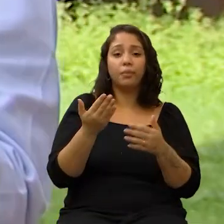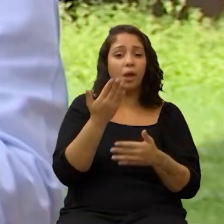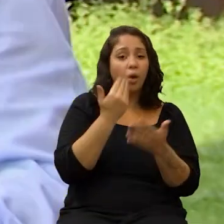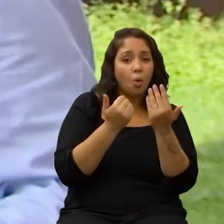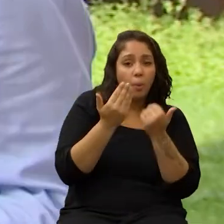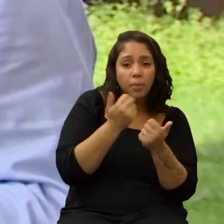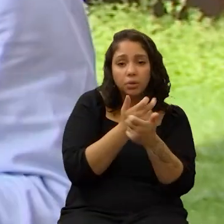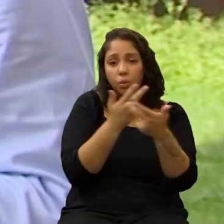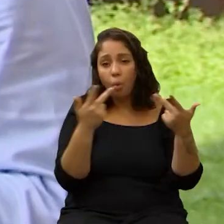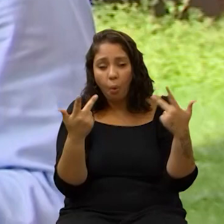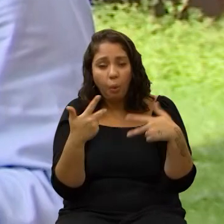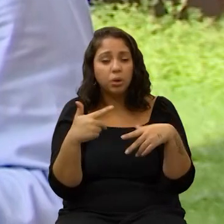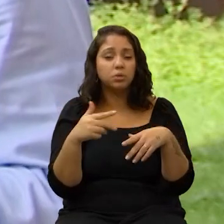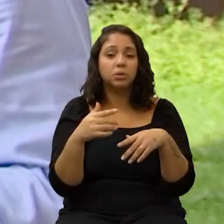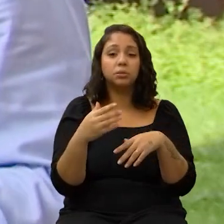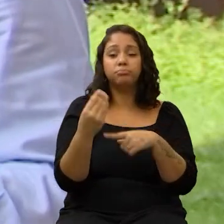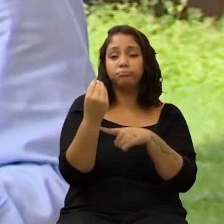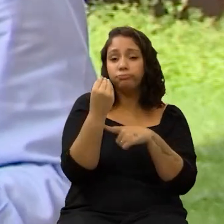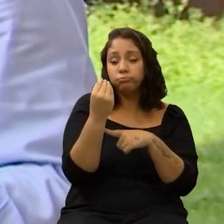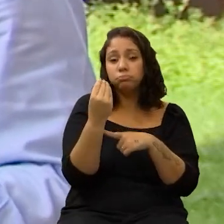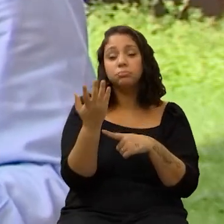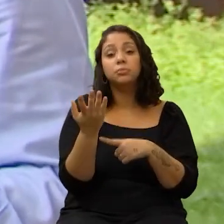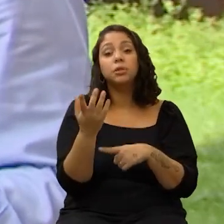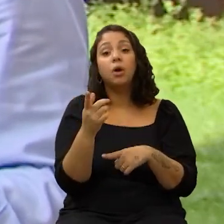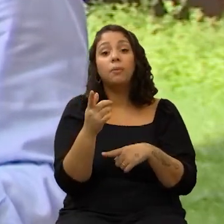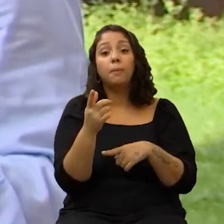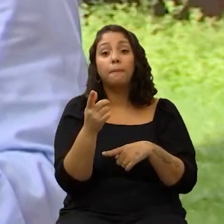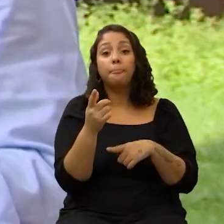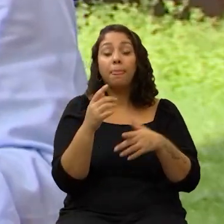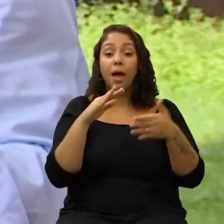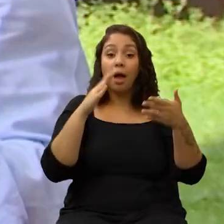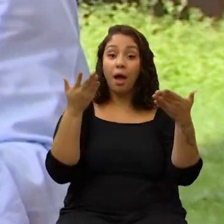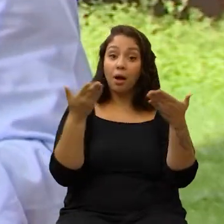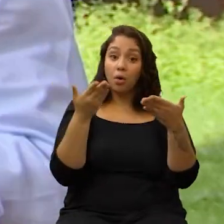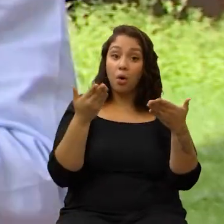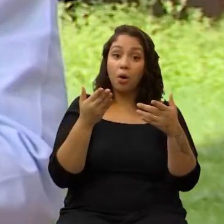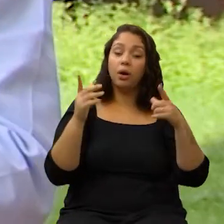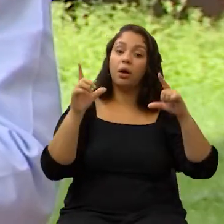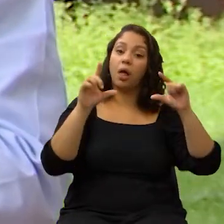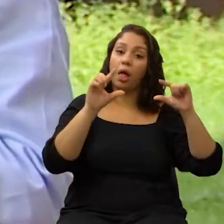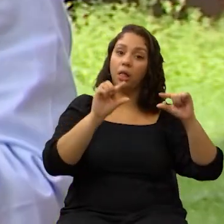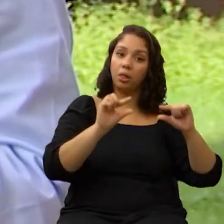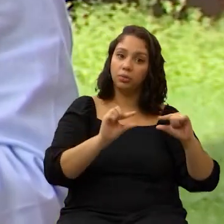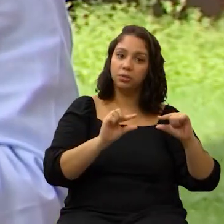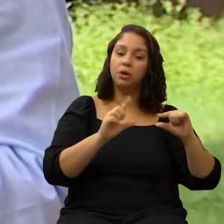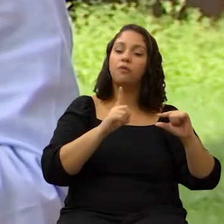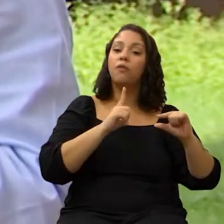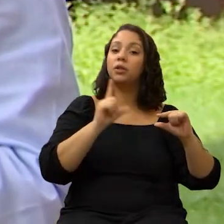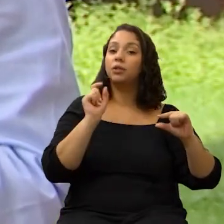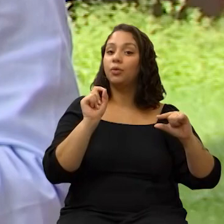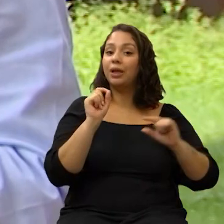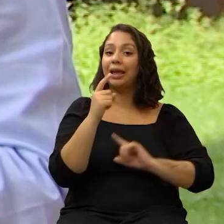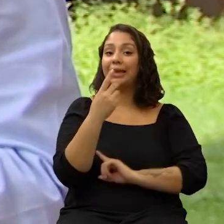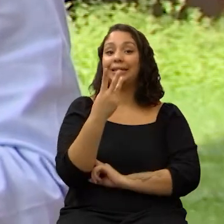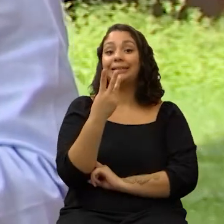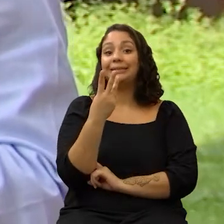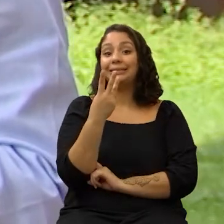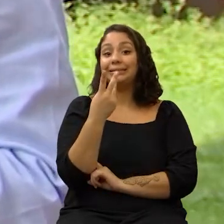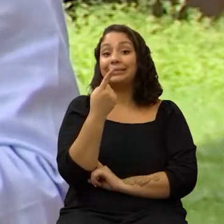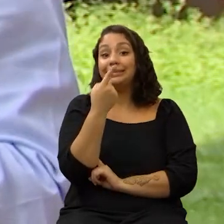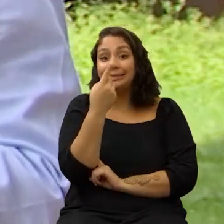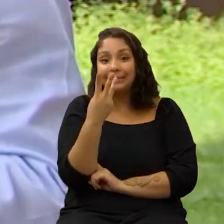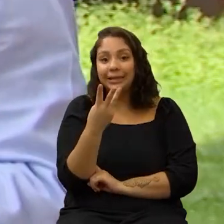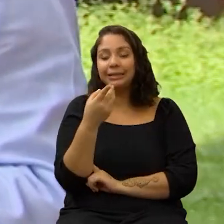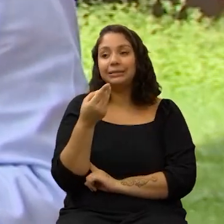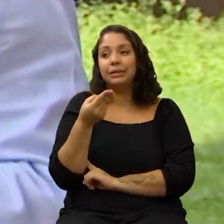comerciantes, pequenos empresários. Então, esta redução, vamos ter aí mais ou menos um aumento de 13